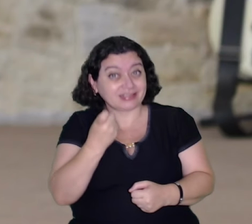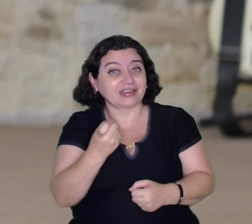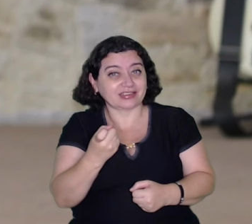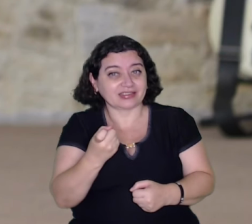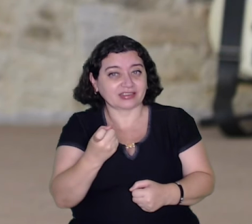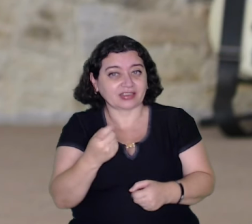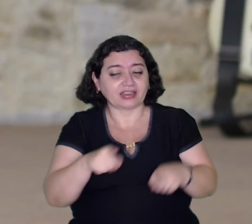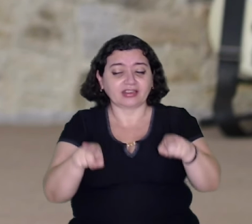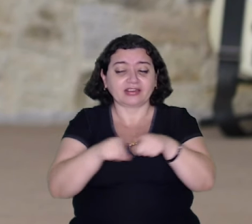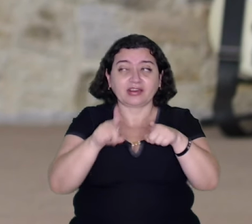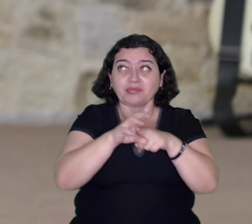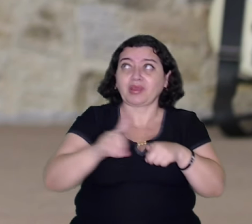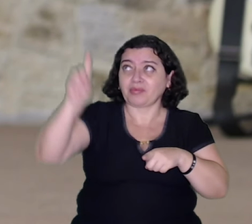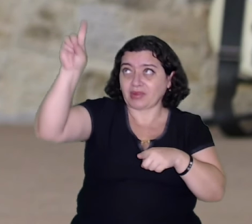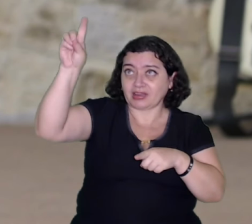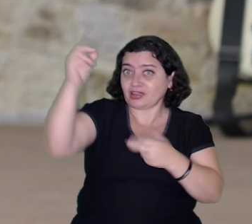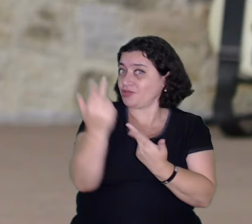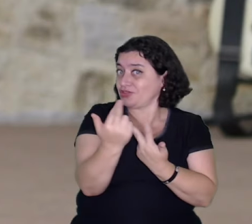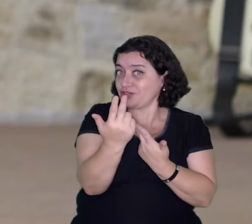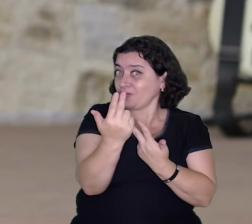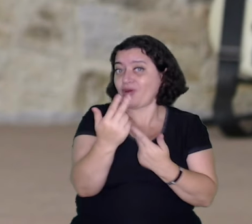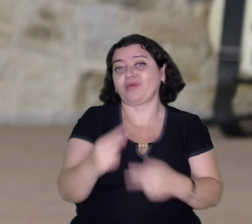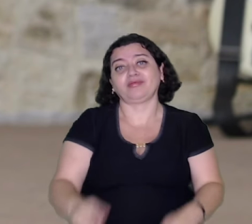Deus também é assim.